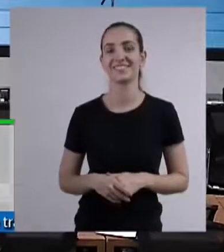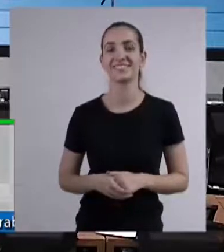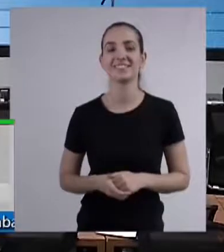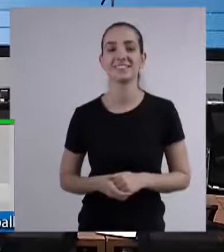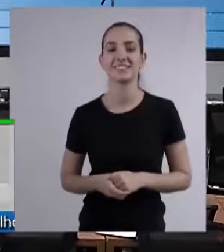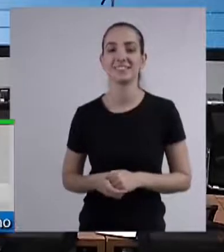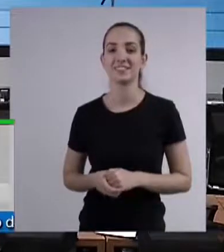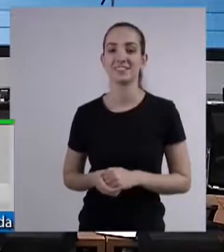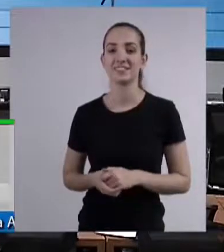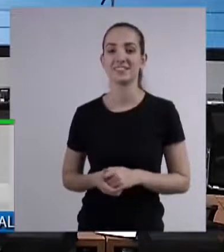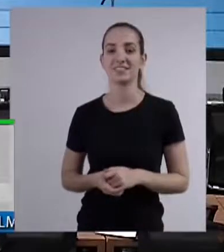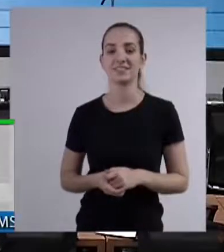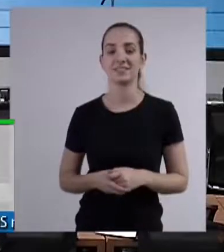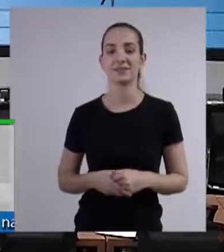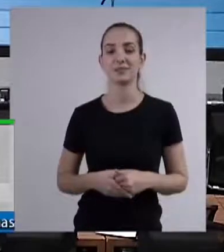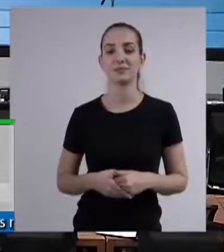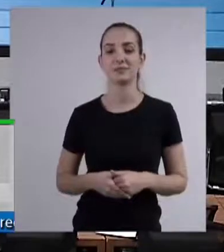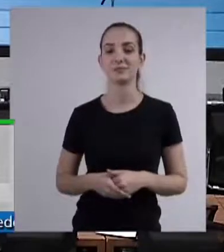Acho que é do Enelvo, né?